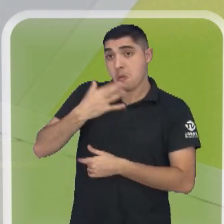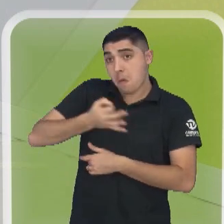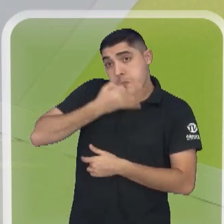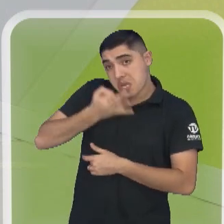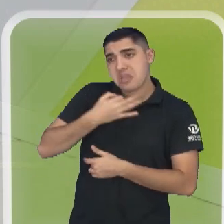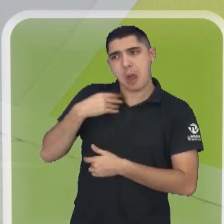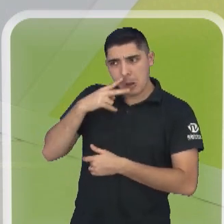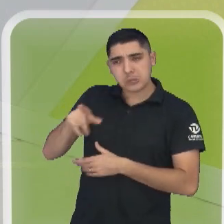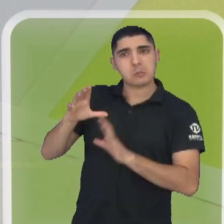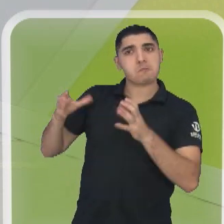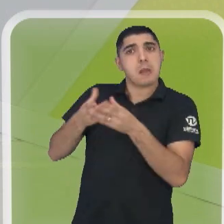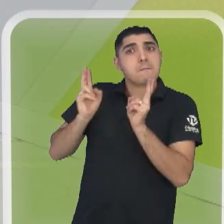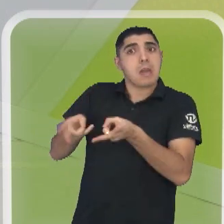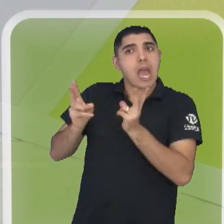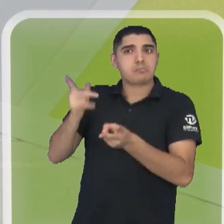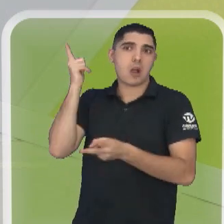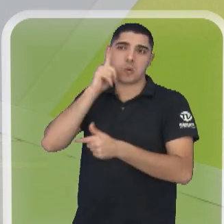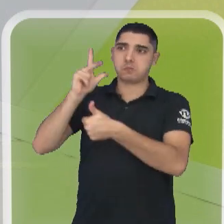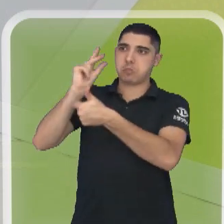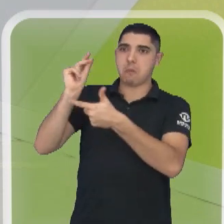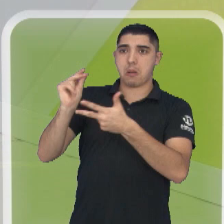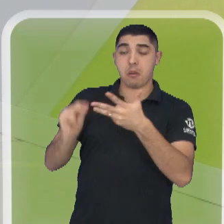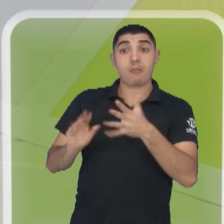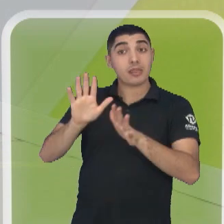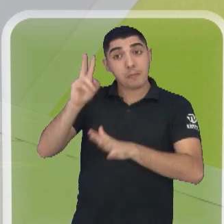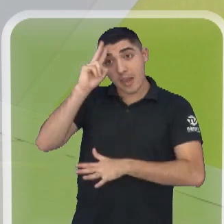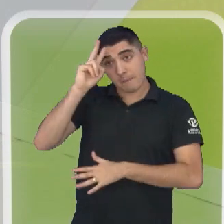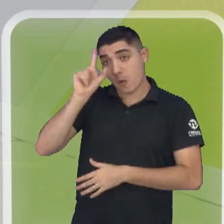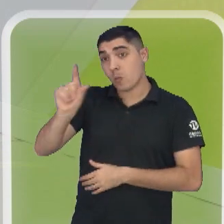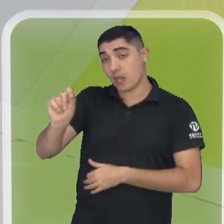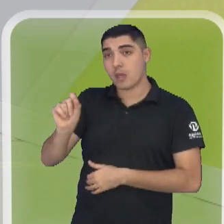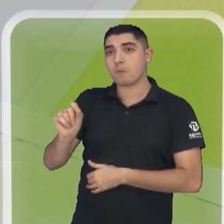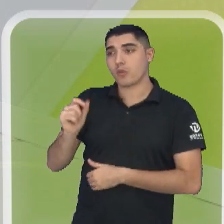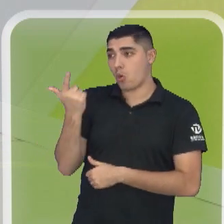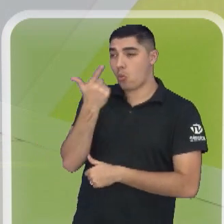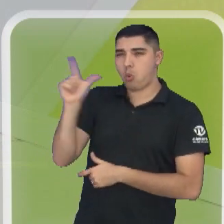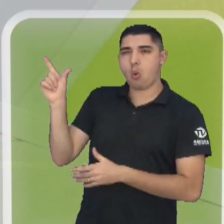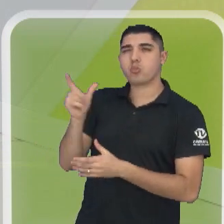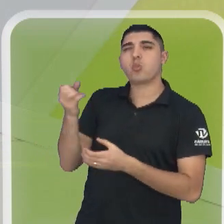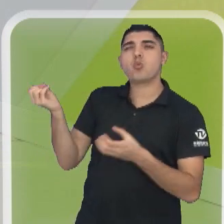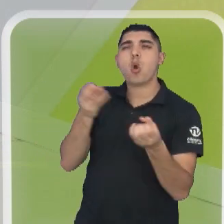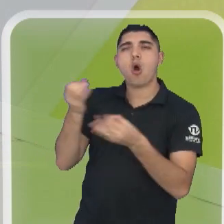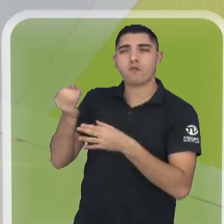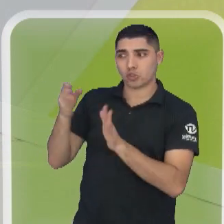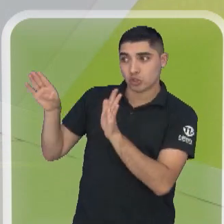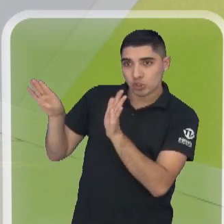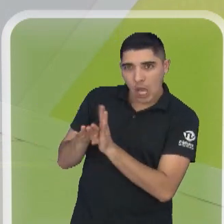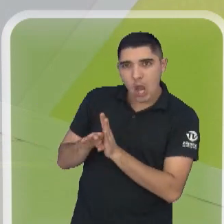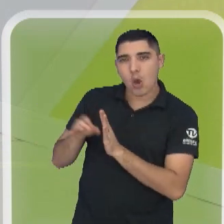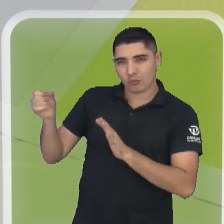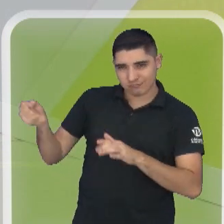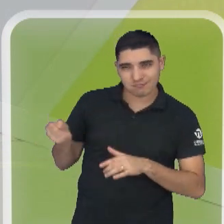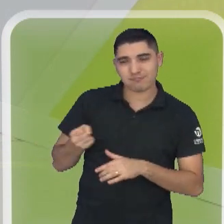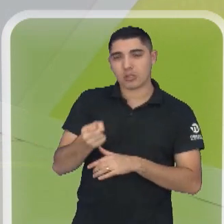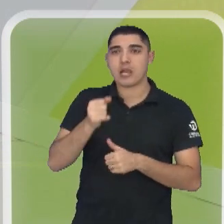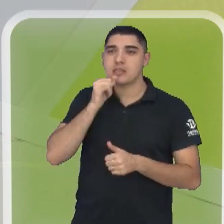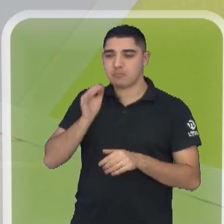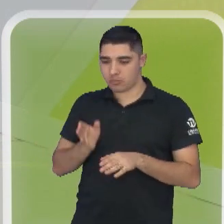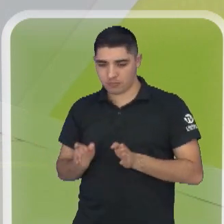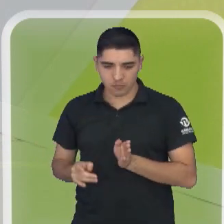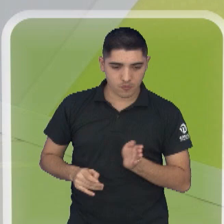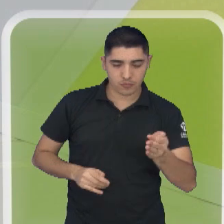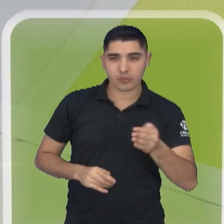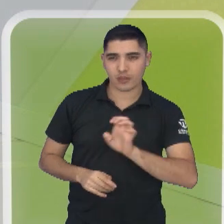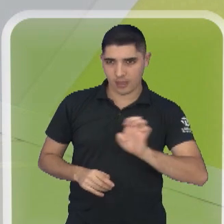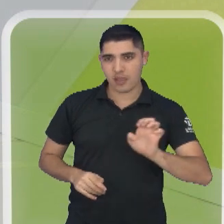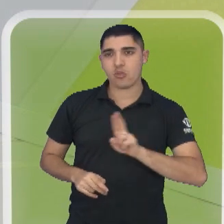José conquistar bons resultados. E também é válido lembrar que os jogadores que chegaram pelas mãos do Ricardo Costa, o lateral esquerdo, o